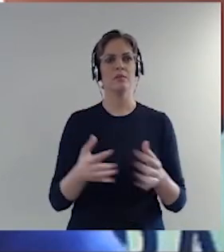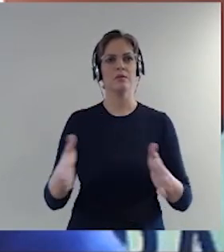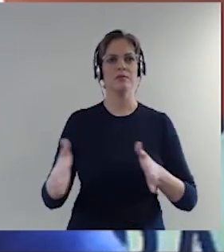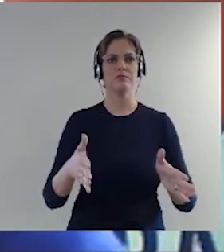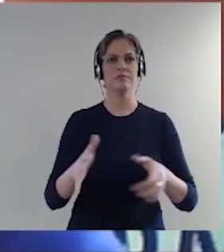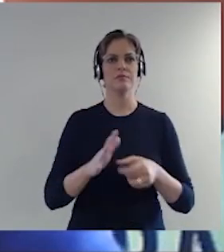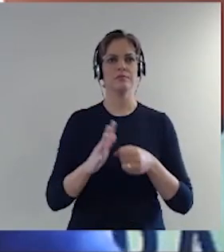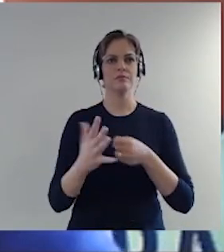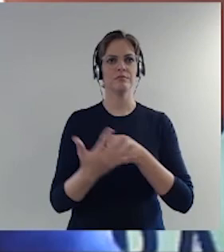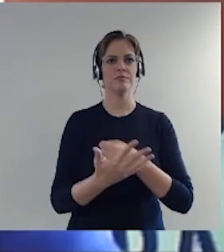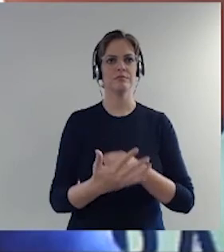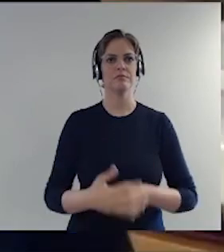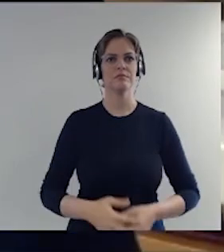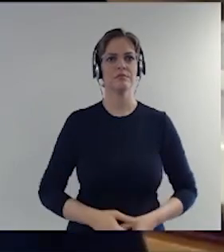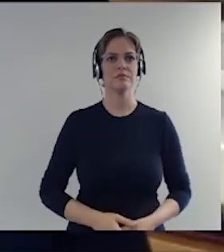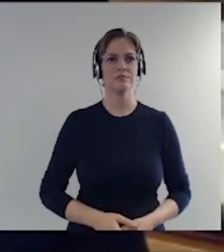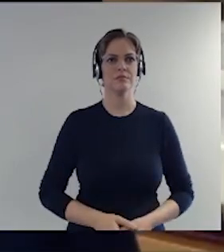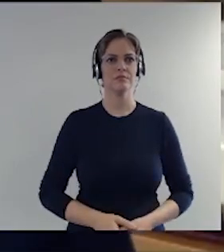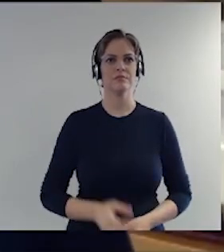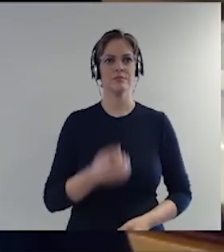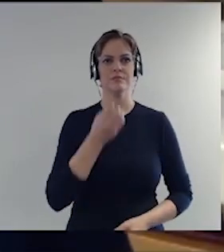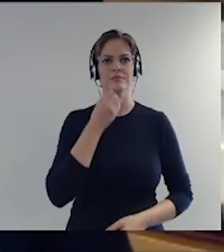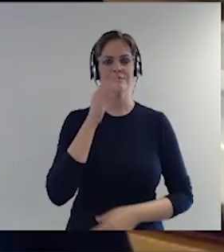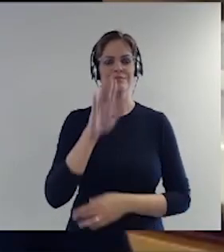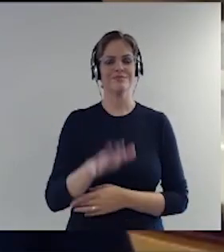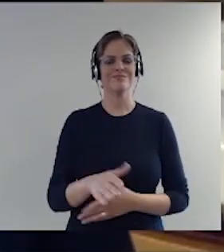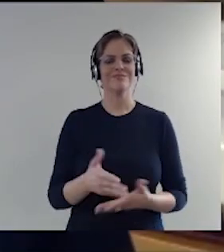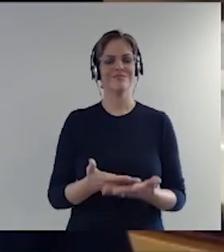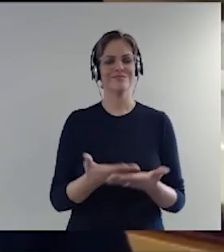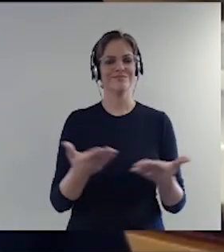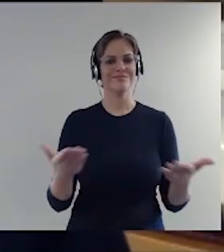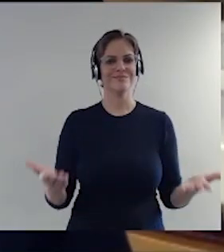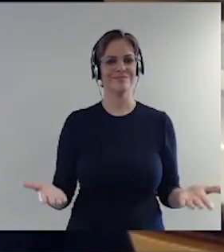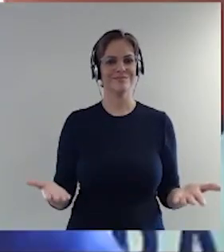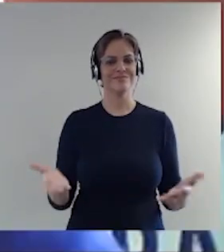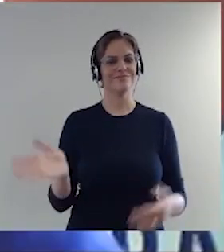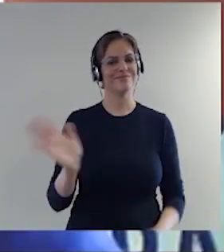Tempo de Isolamento Social. Uma boa tarde a todos e até breve.